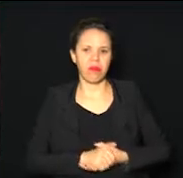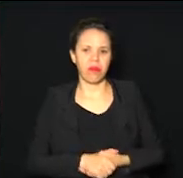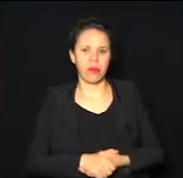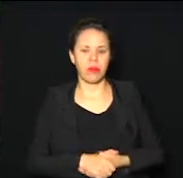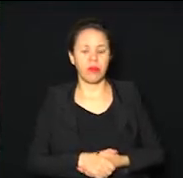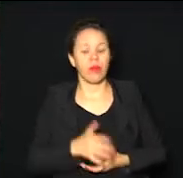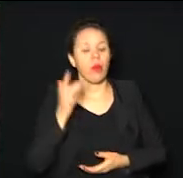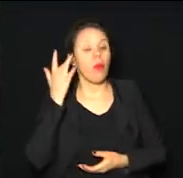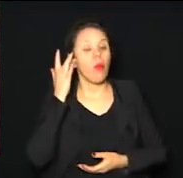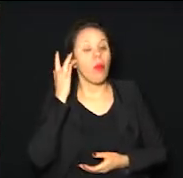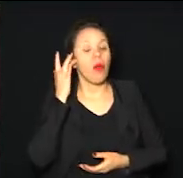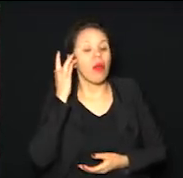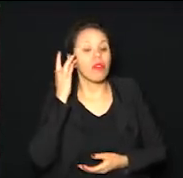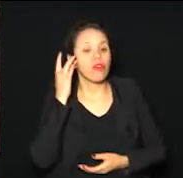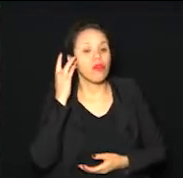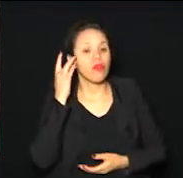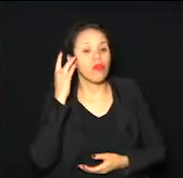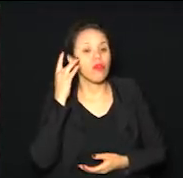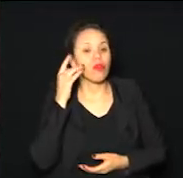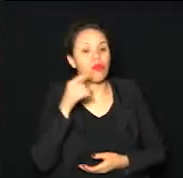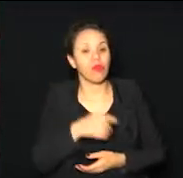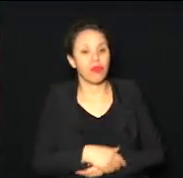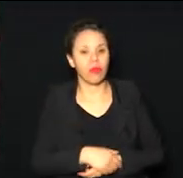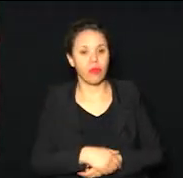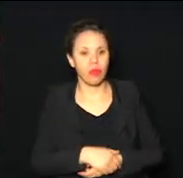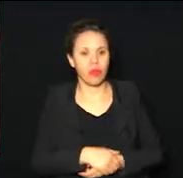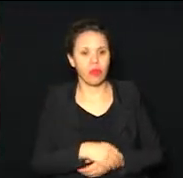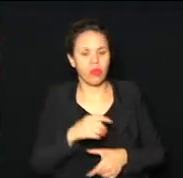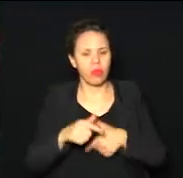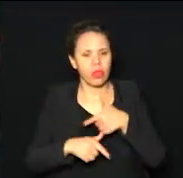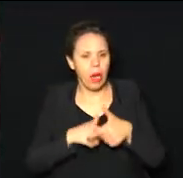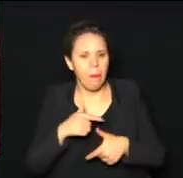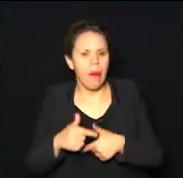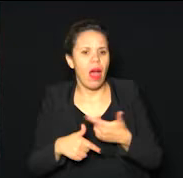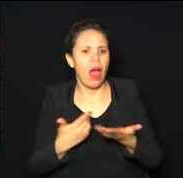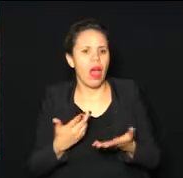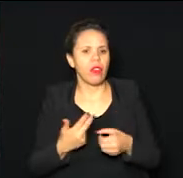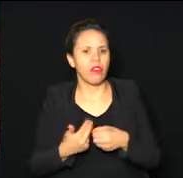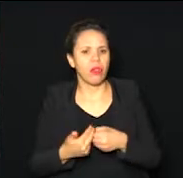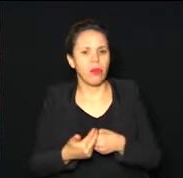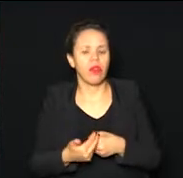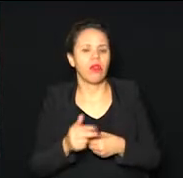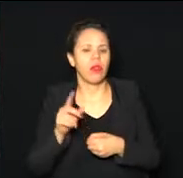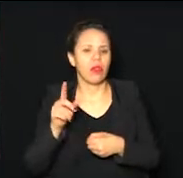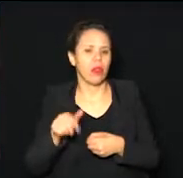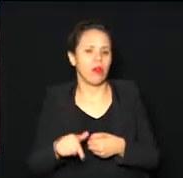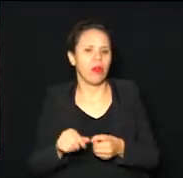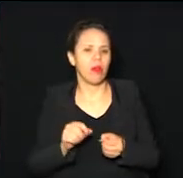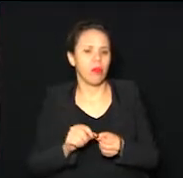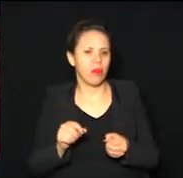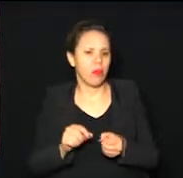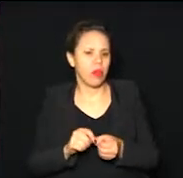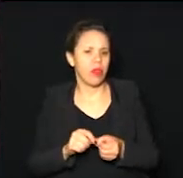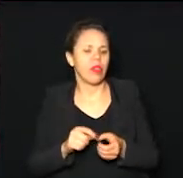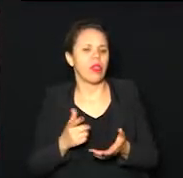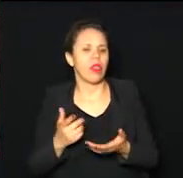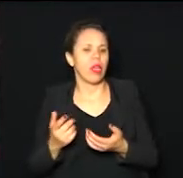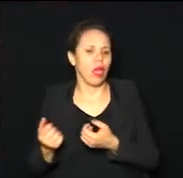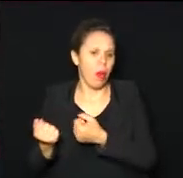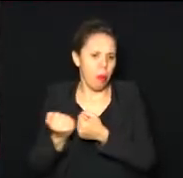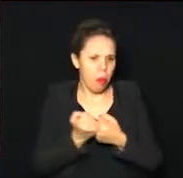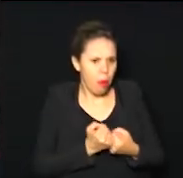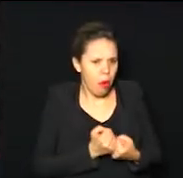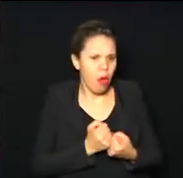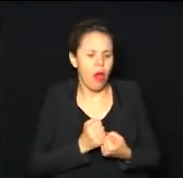Eu acho que tanto nas suas funções terciárias, né, como um hospital terciário, ou mesmo no seu cotidiano, né,